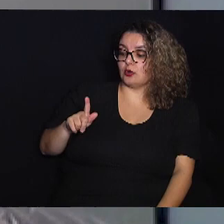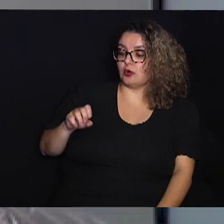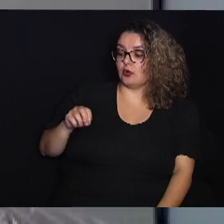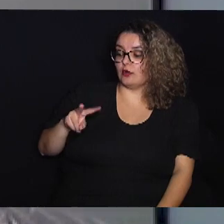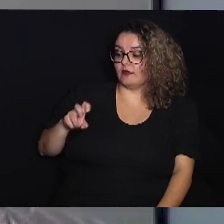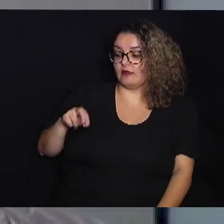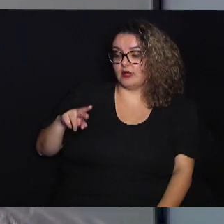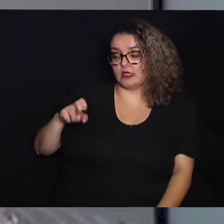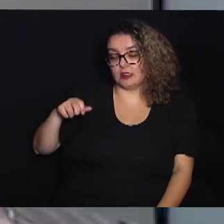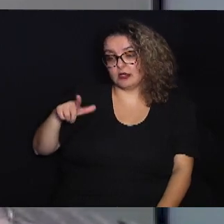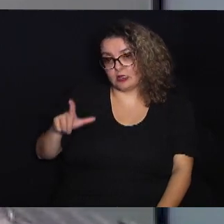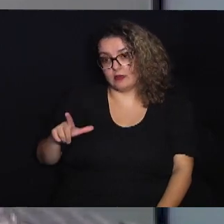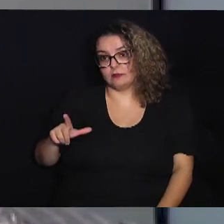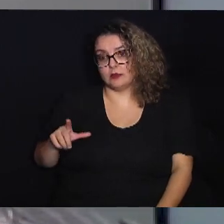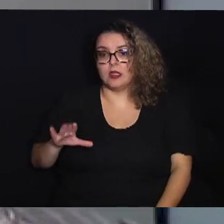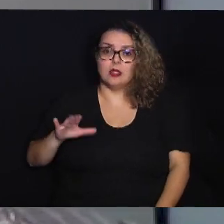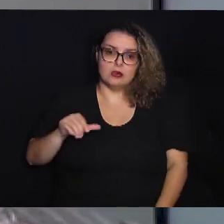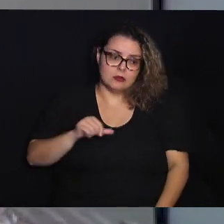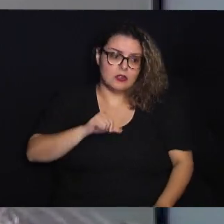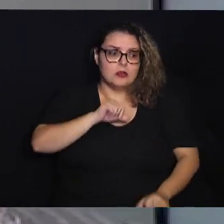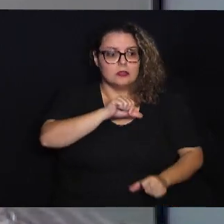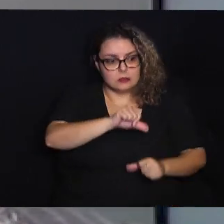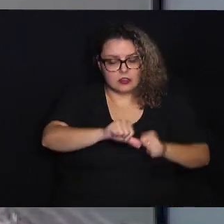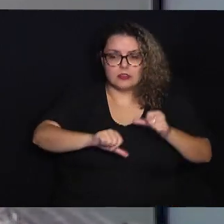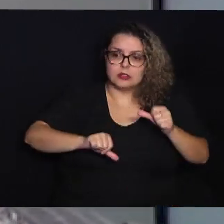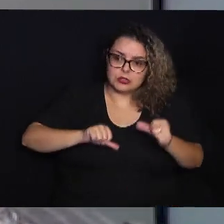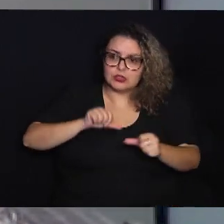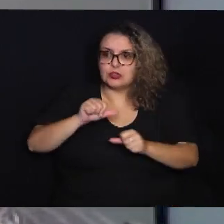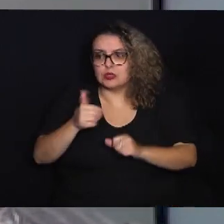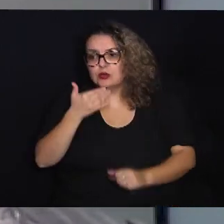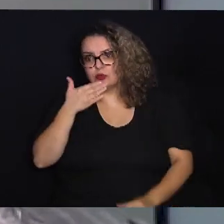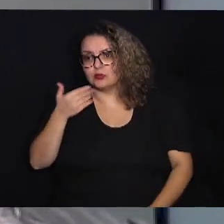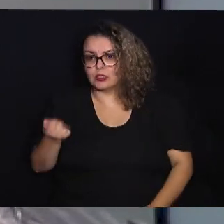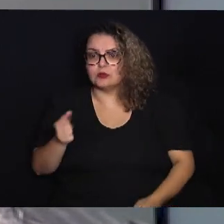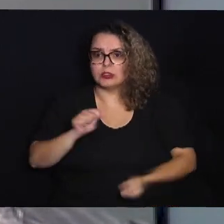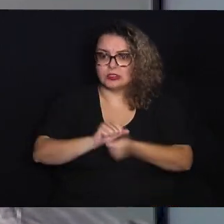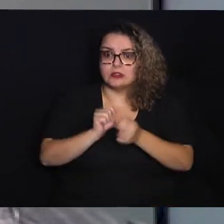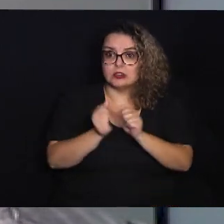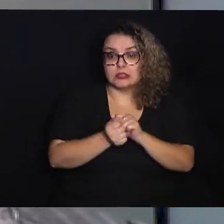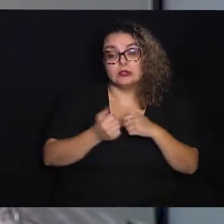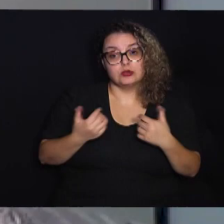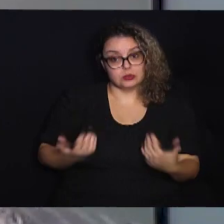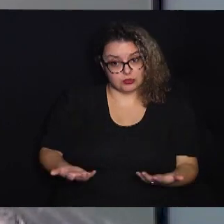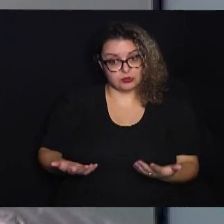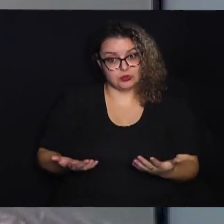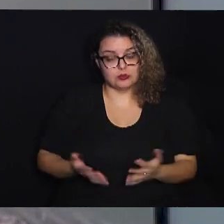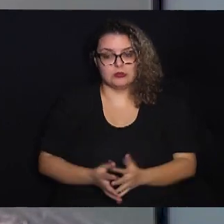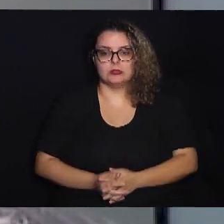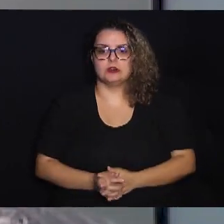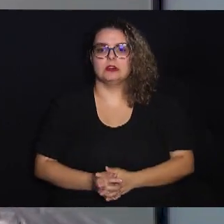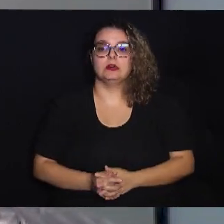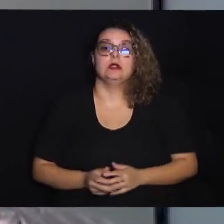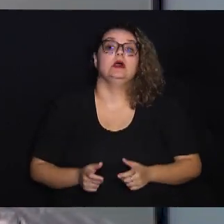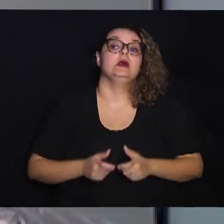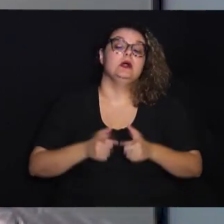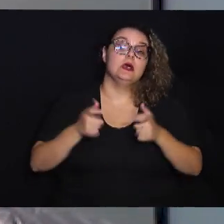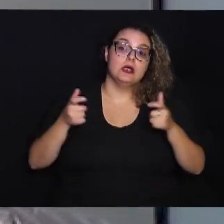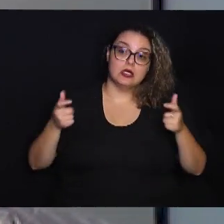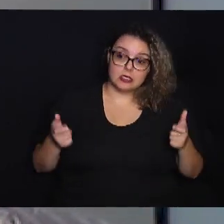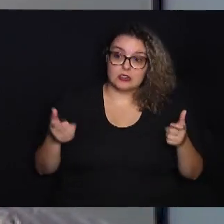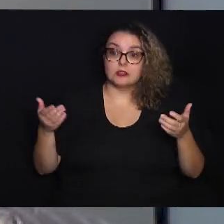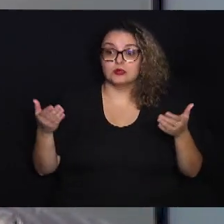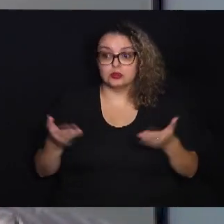mudanças climáticas, a ciência vai mudando e vai se aperfeiçoando, se ajustando. Então, a